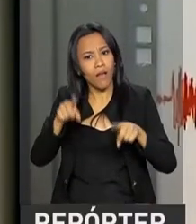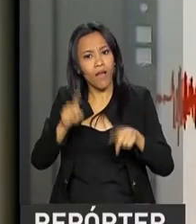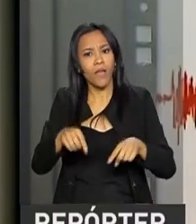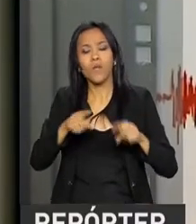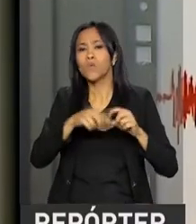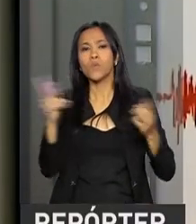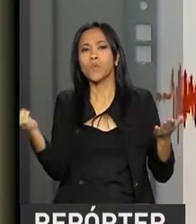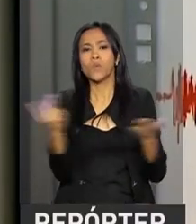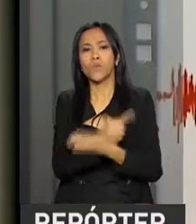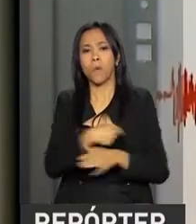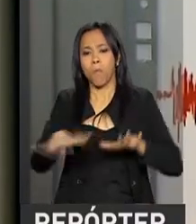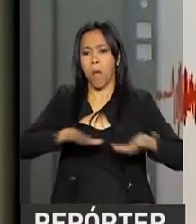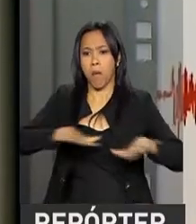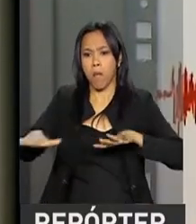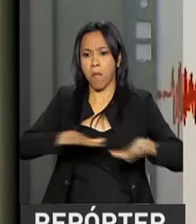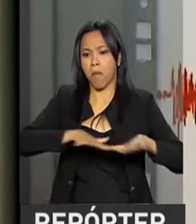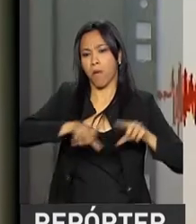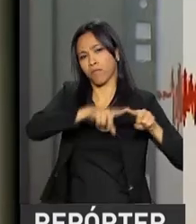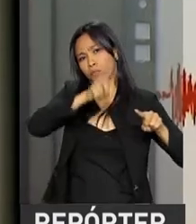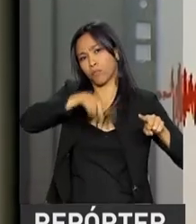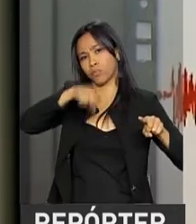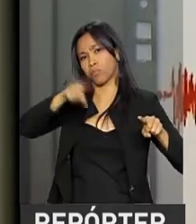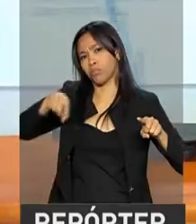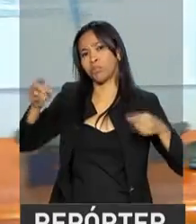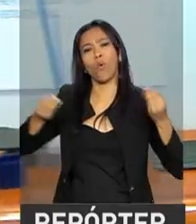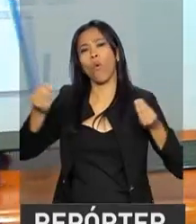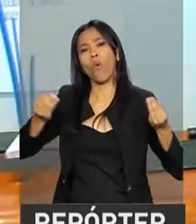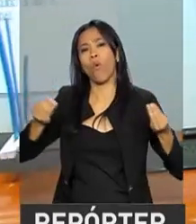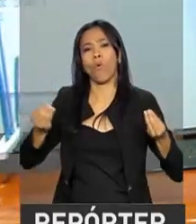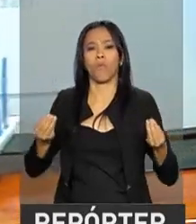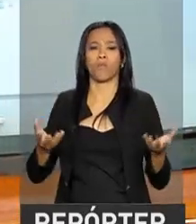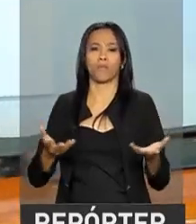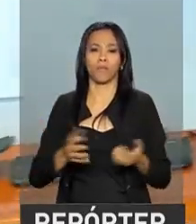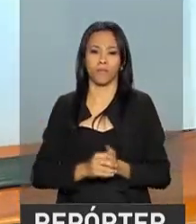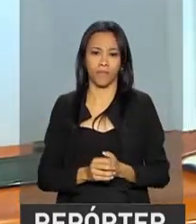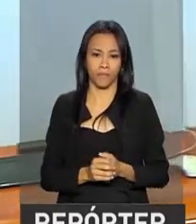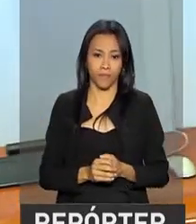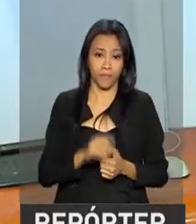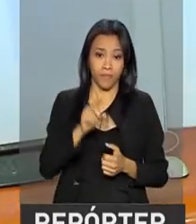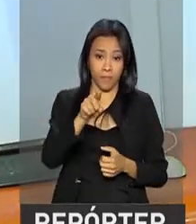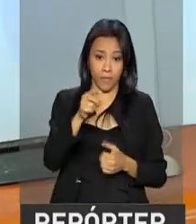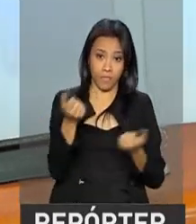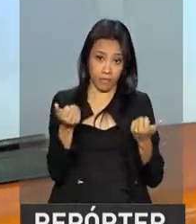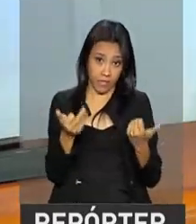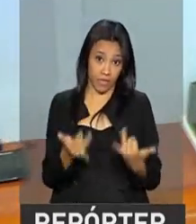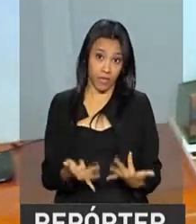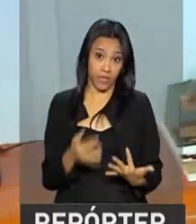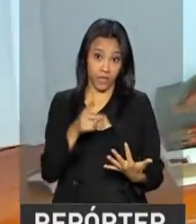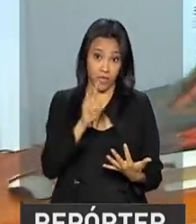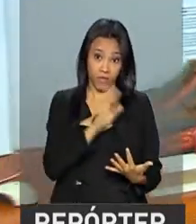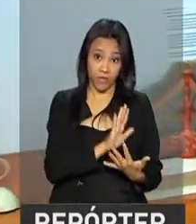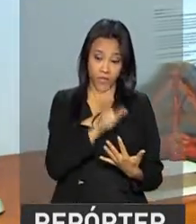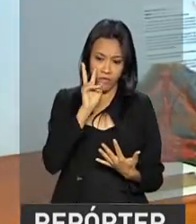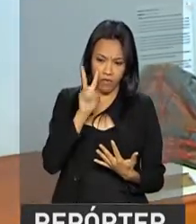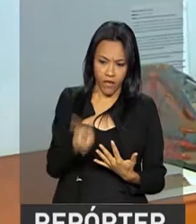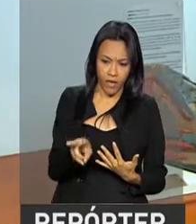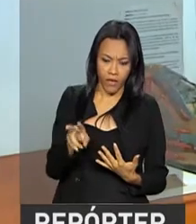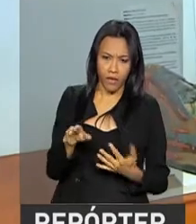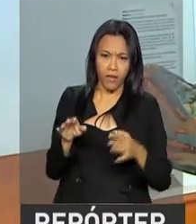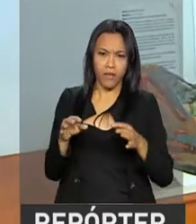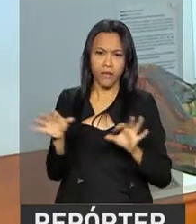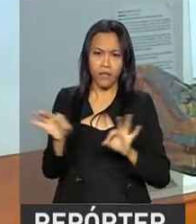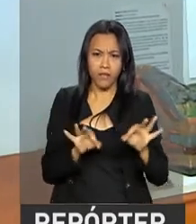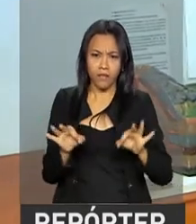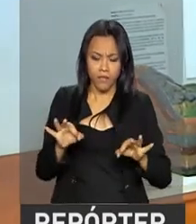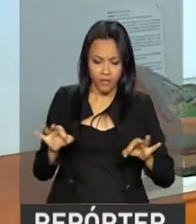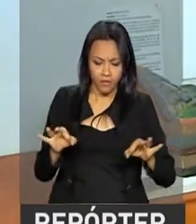os terremotos e outros movimentos na Terra. Depois a gente vai para essa parte aqui, que tem várias maquetes.